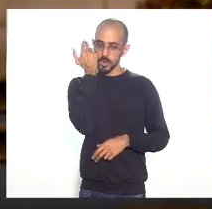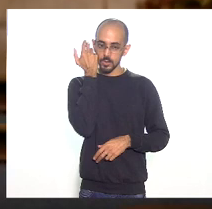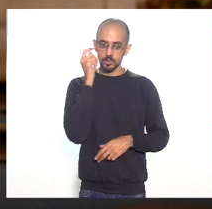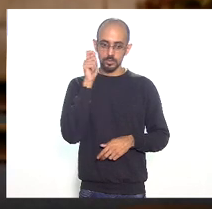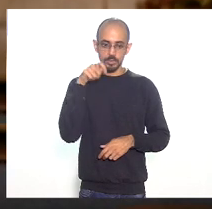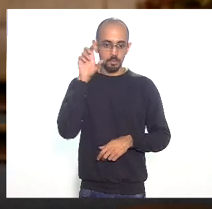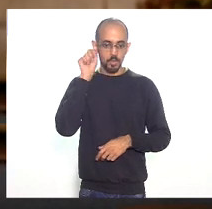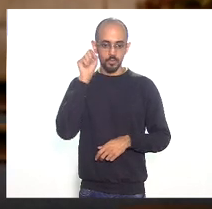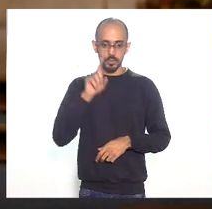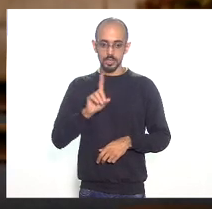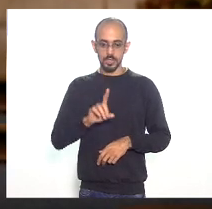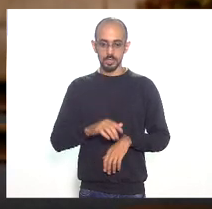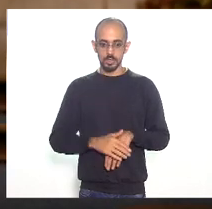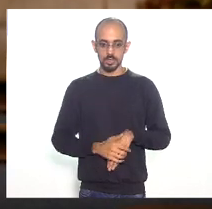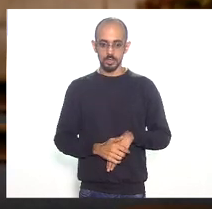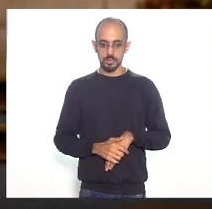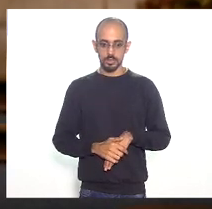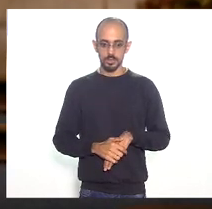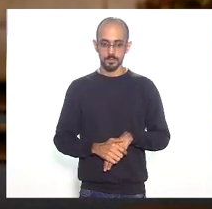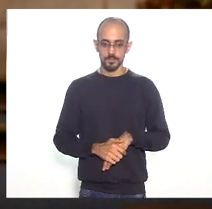Deputado Eliomar Coelho.